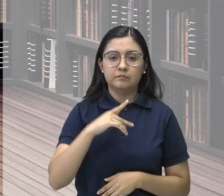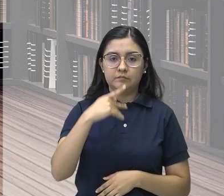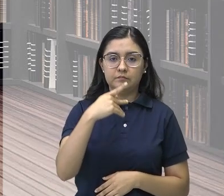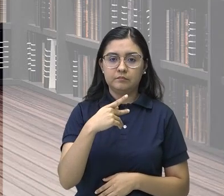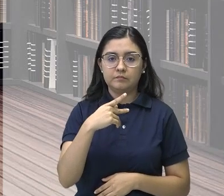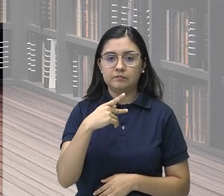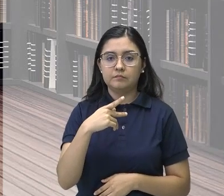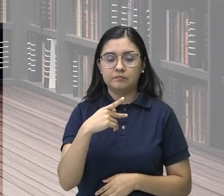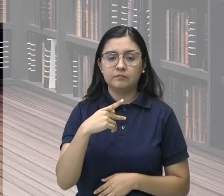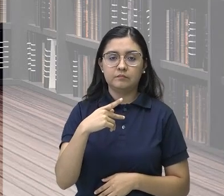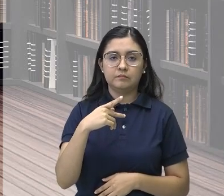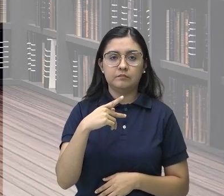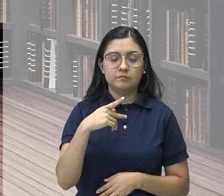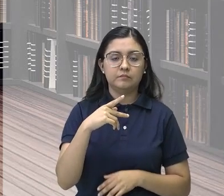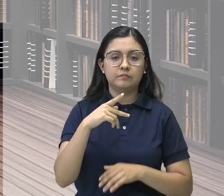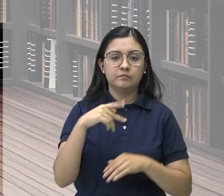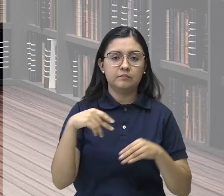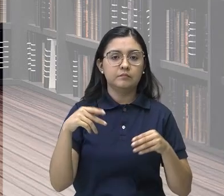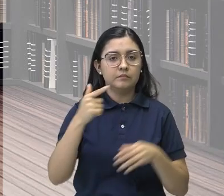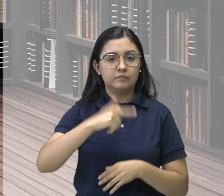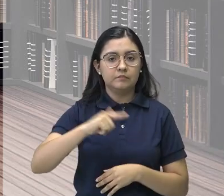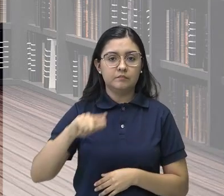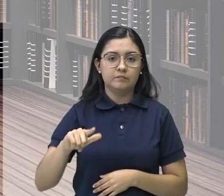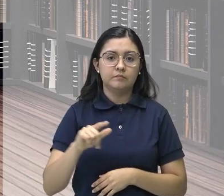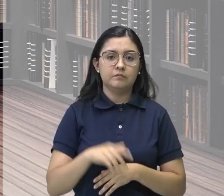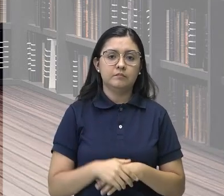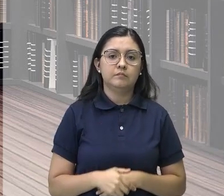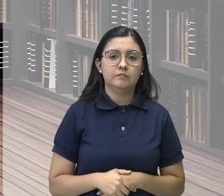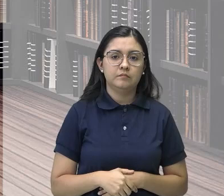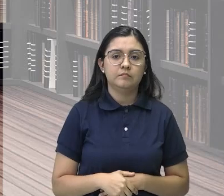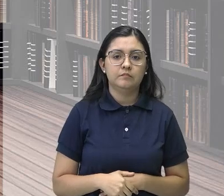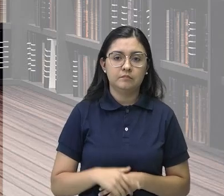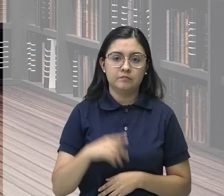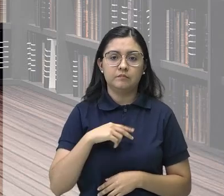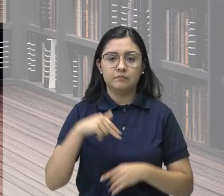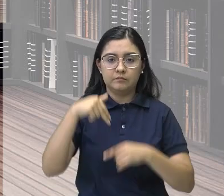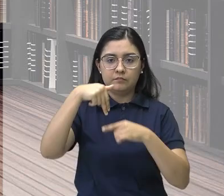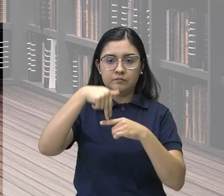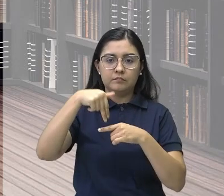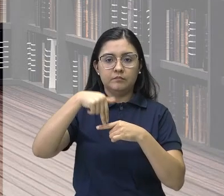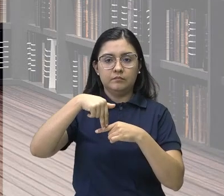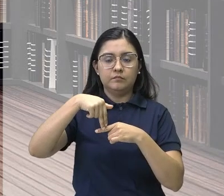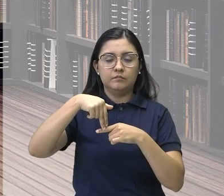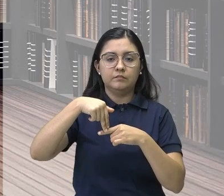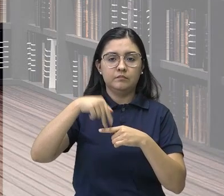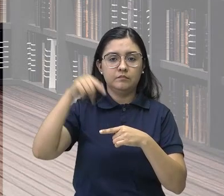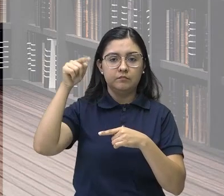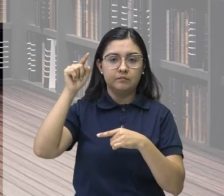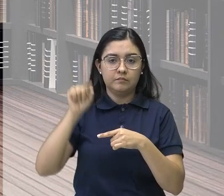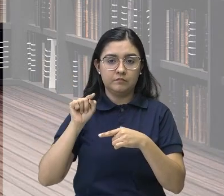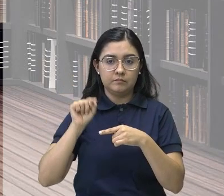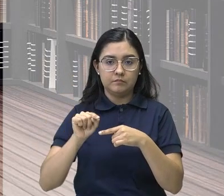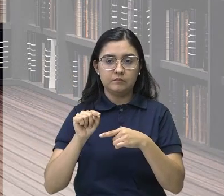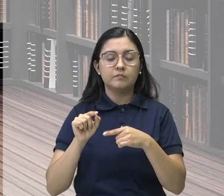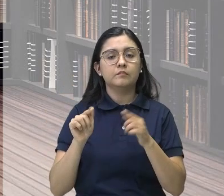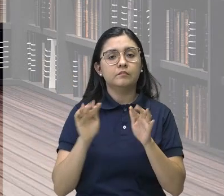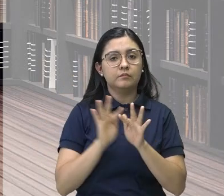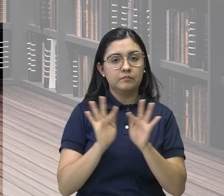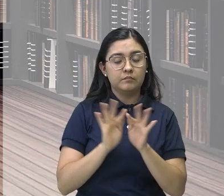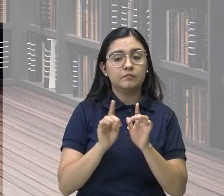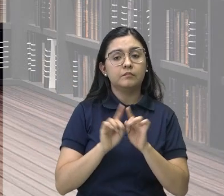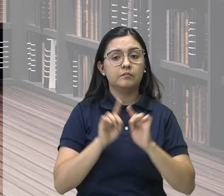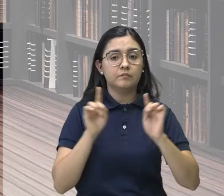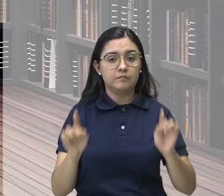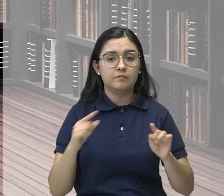com repetição vai ser n fatorial em cima, igualmente como na permutação simples,